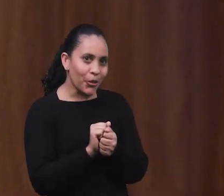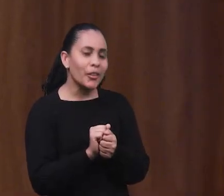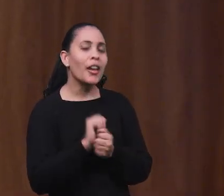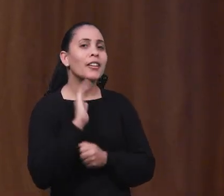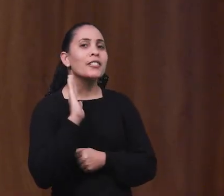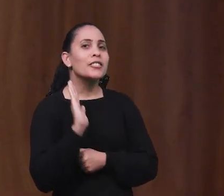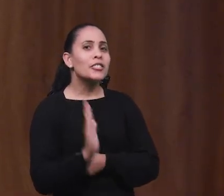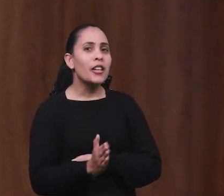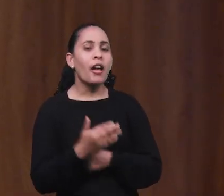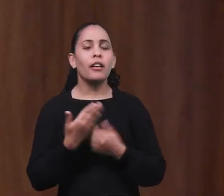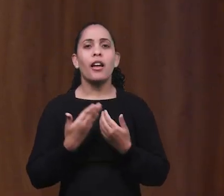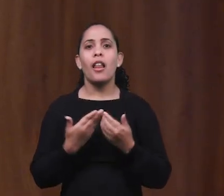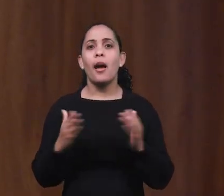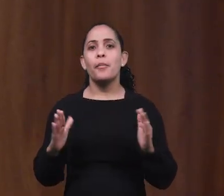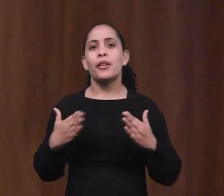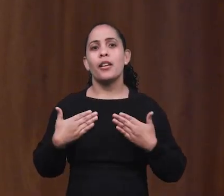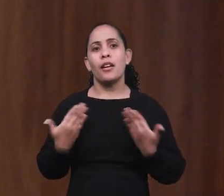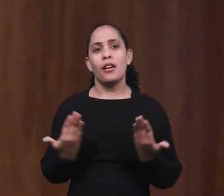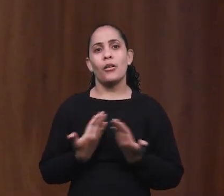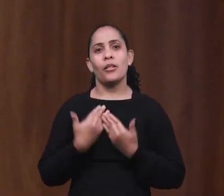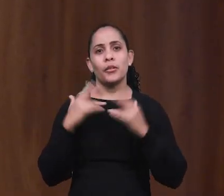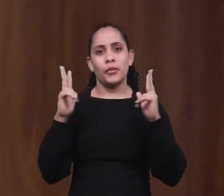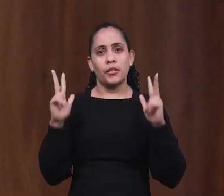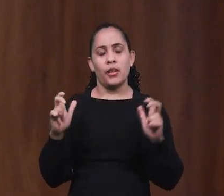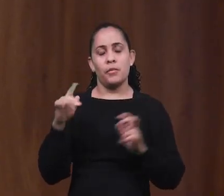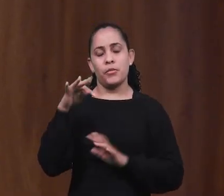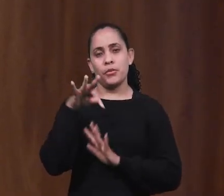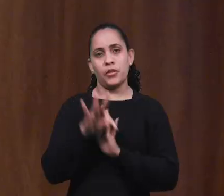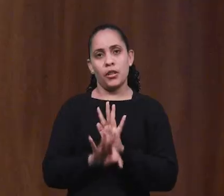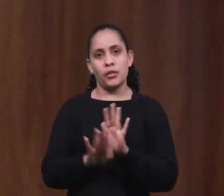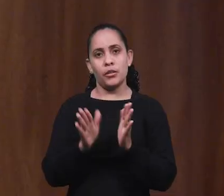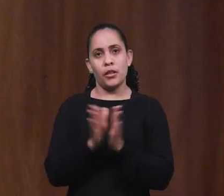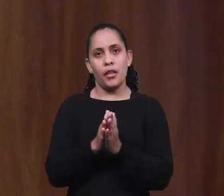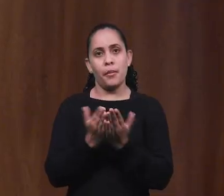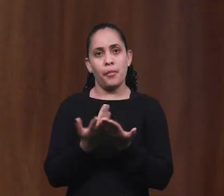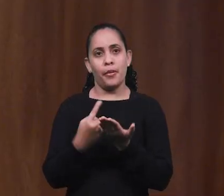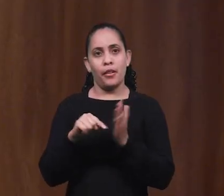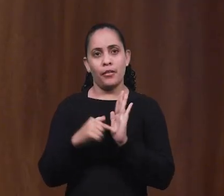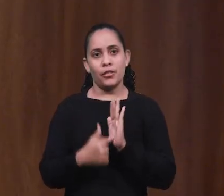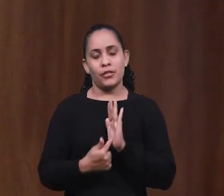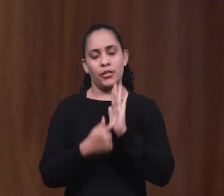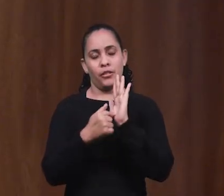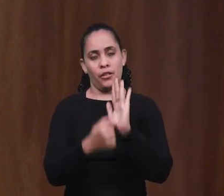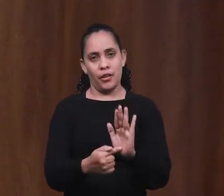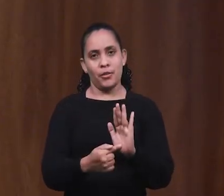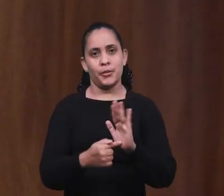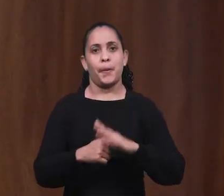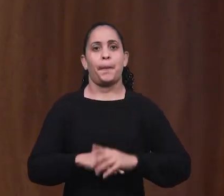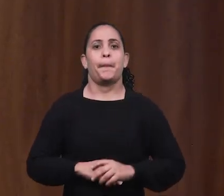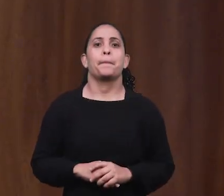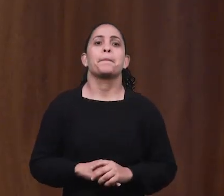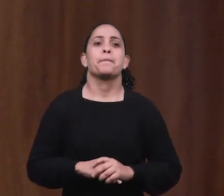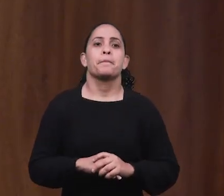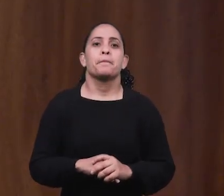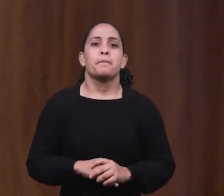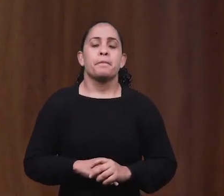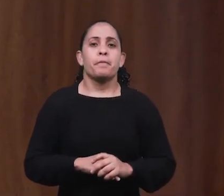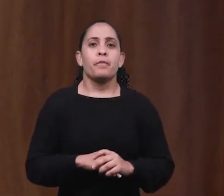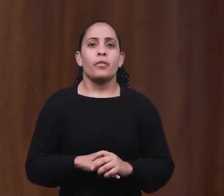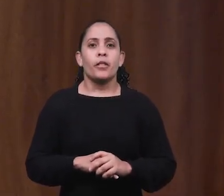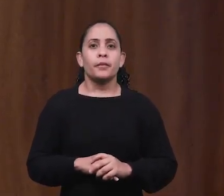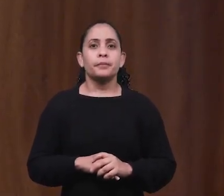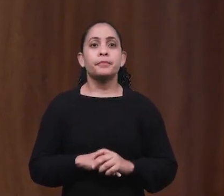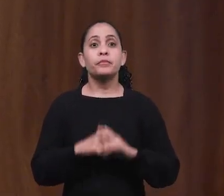eu já quero abrir esse tema citando um versículo bíblico que a palavra do Senhor é o